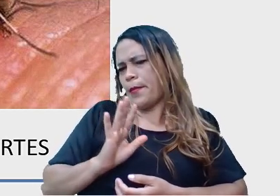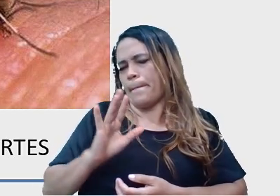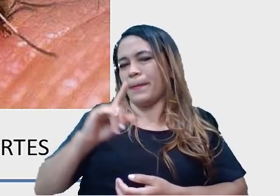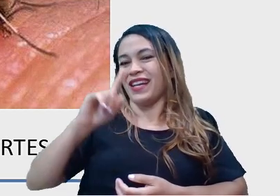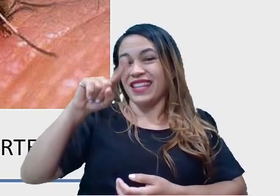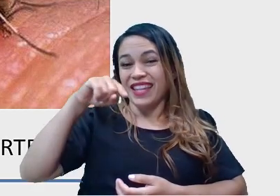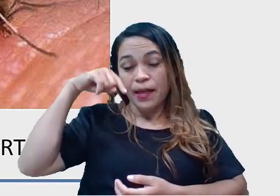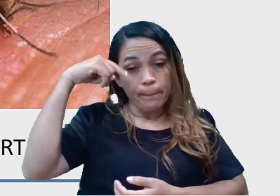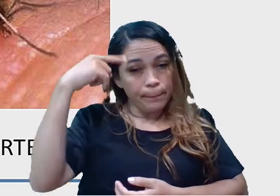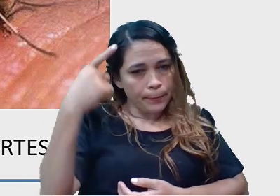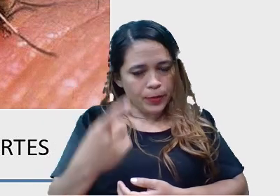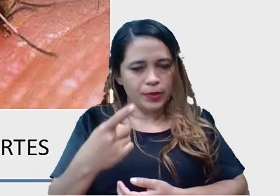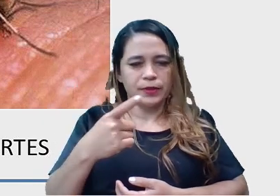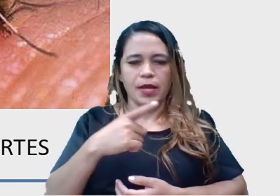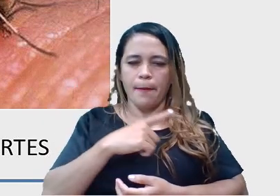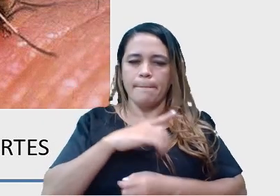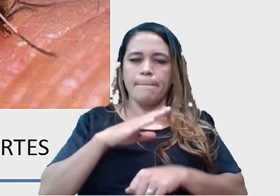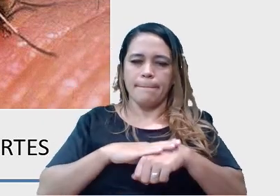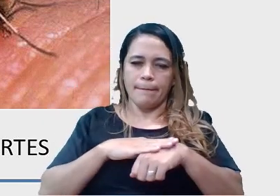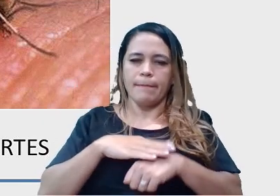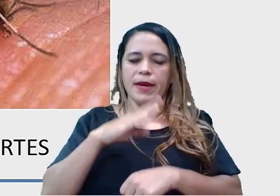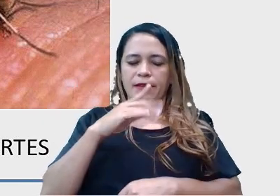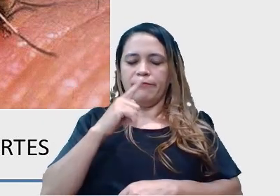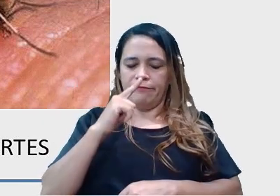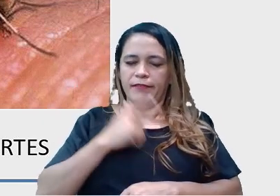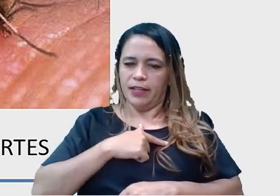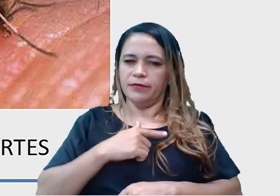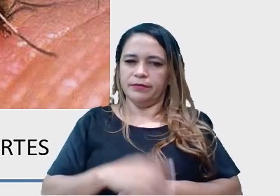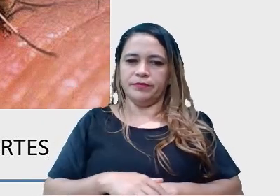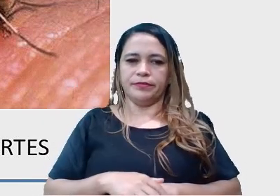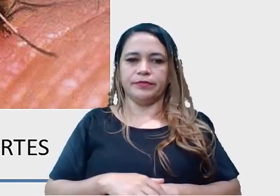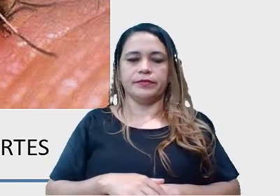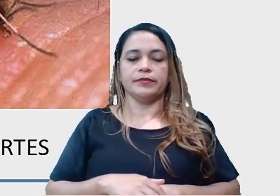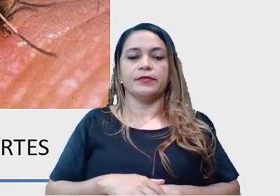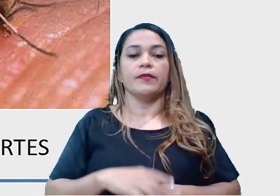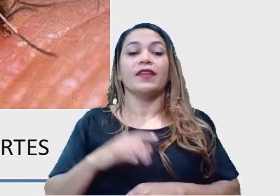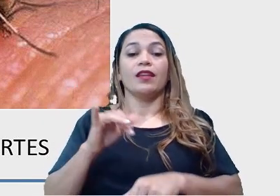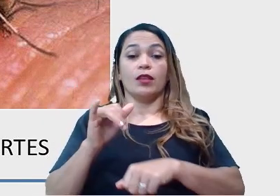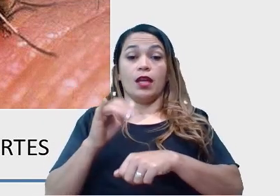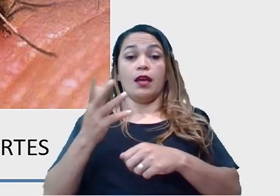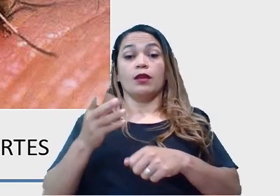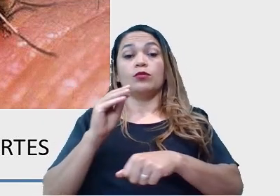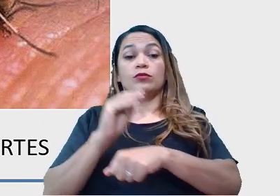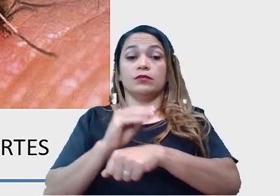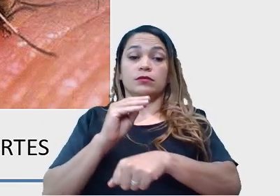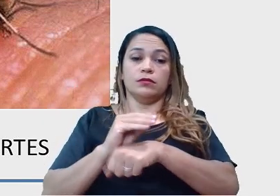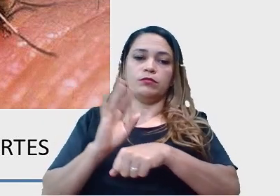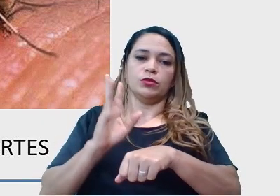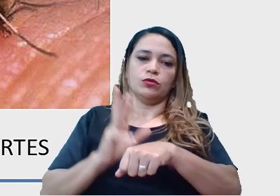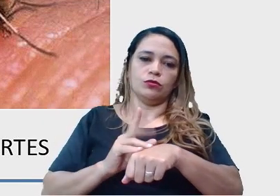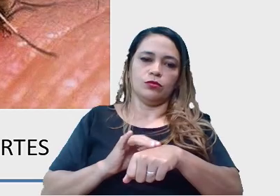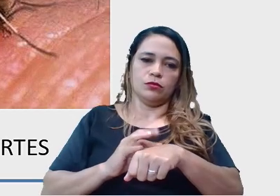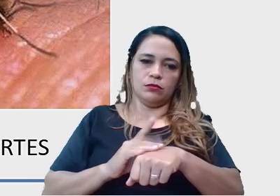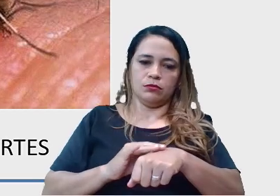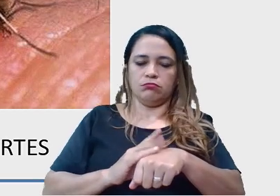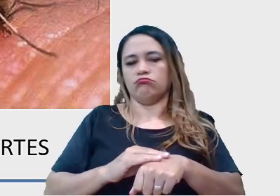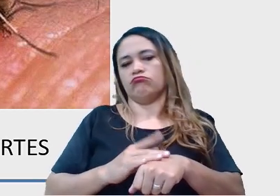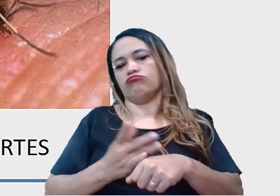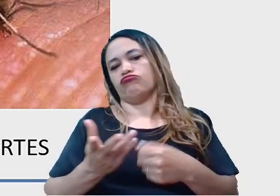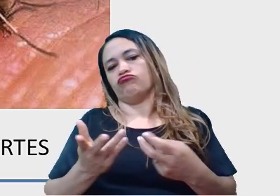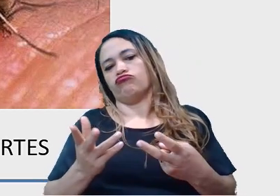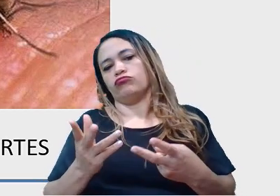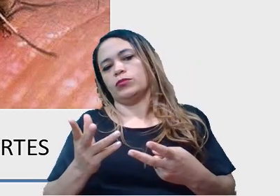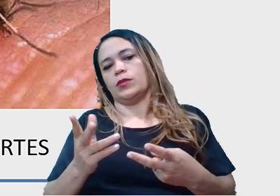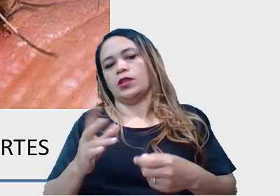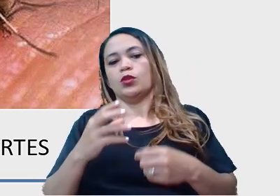que vem logo depois dele é um pouquinho pior. Nós temos aqui, então, o tratamento dos doentes como uma forma de prevenção, o